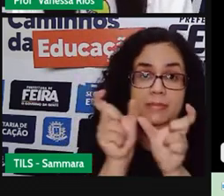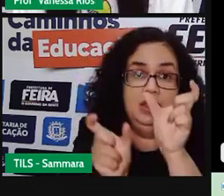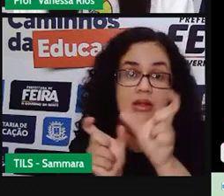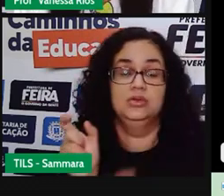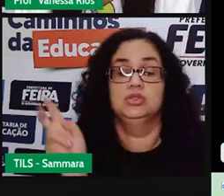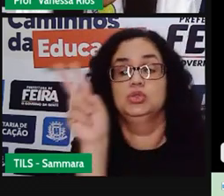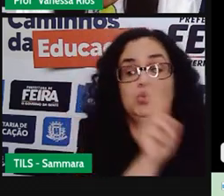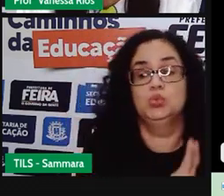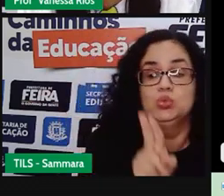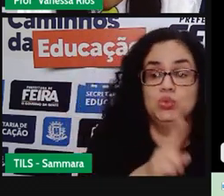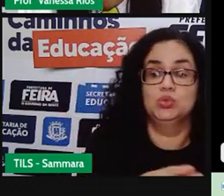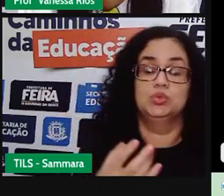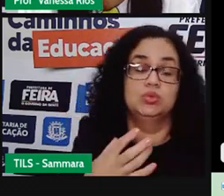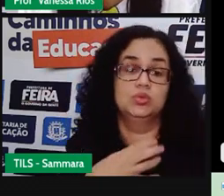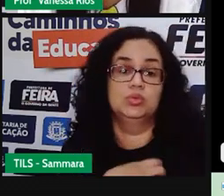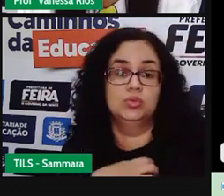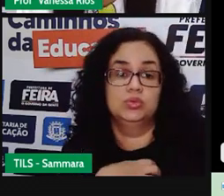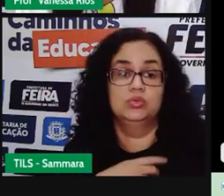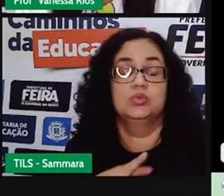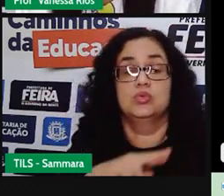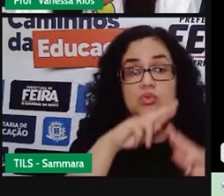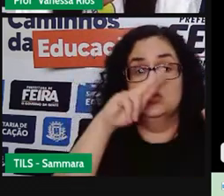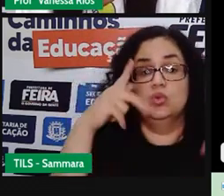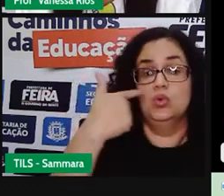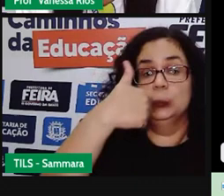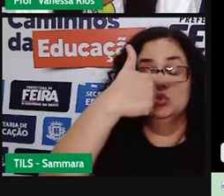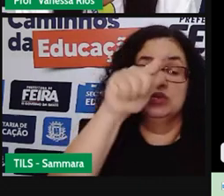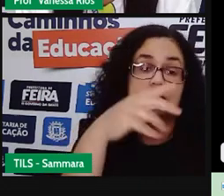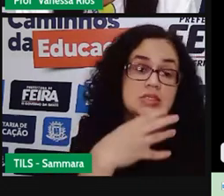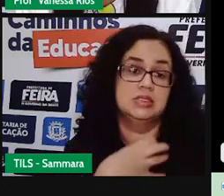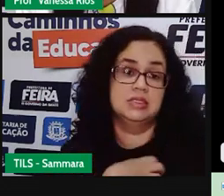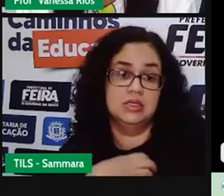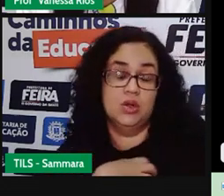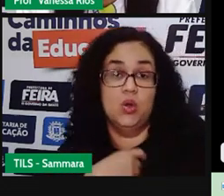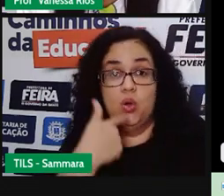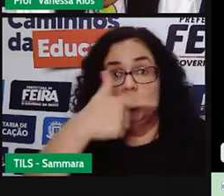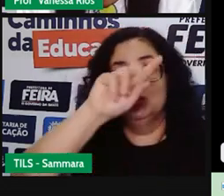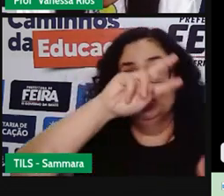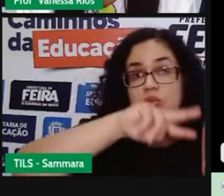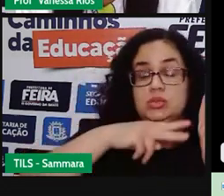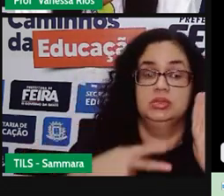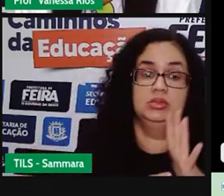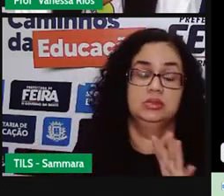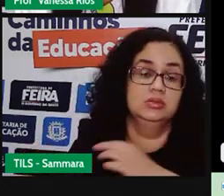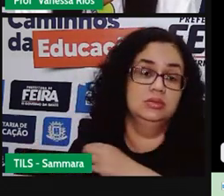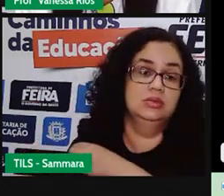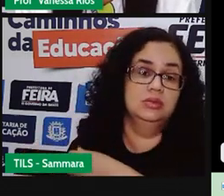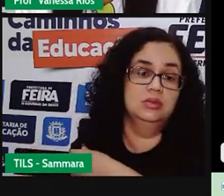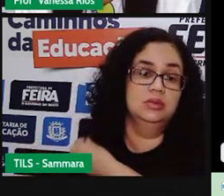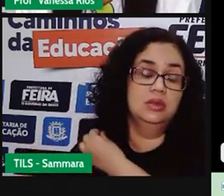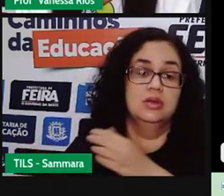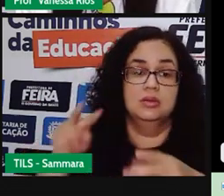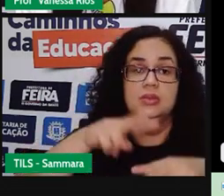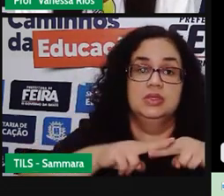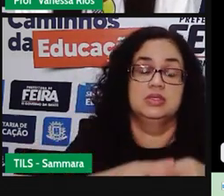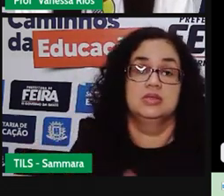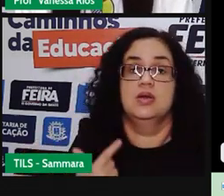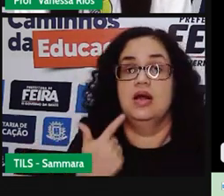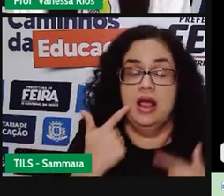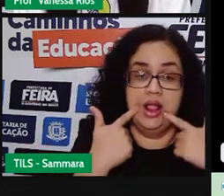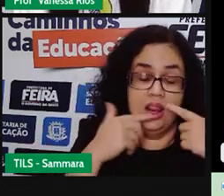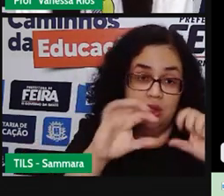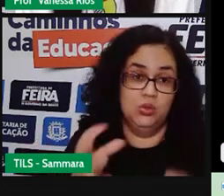significados. Por isso, a linguagem poética, ela é a linguagem conotativa. Aí, as palavras, elas